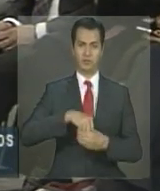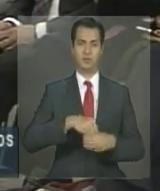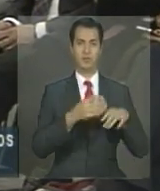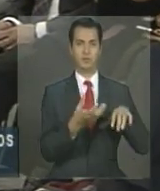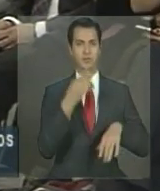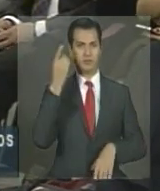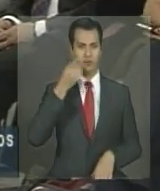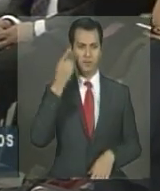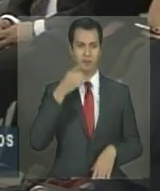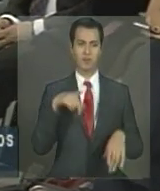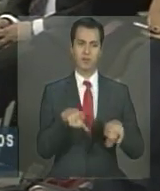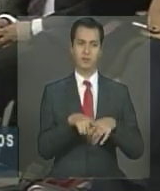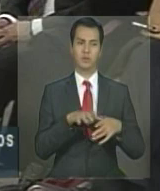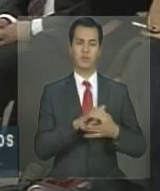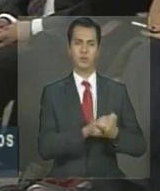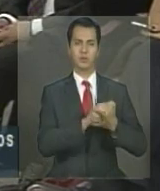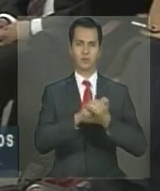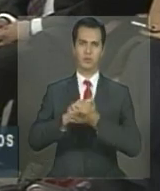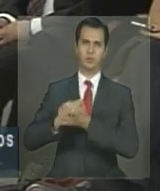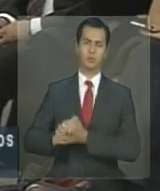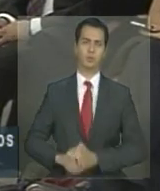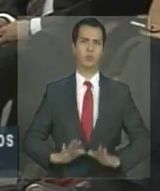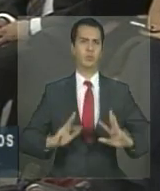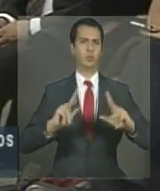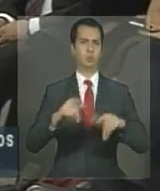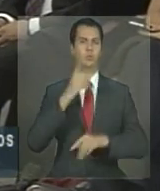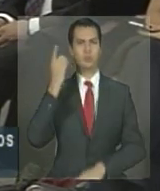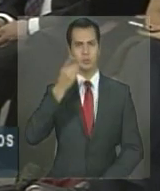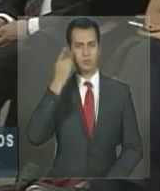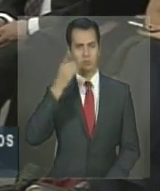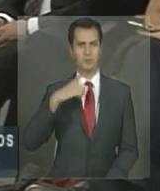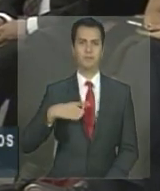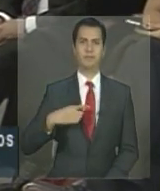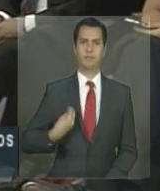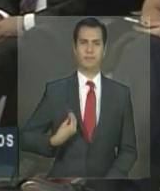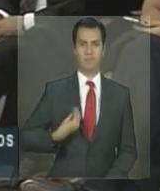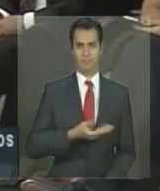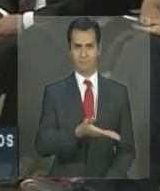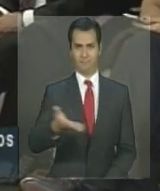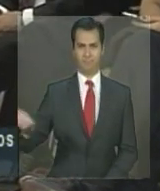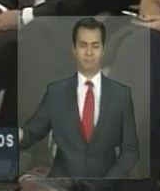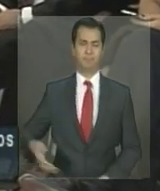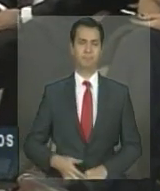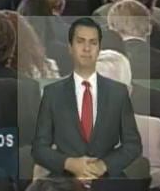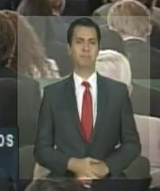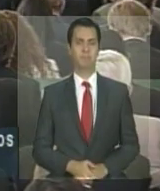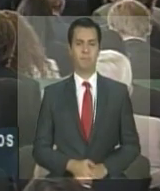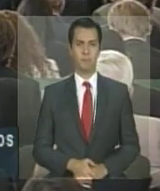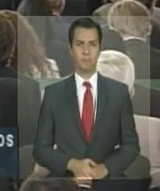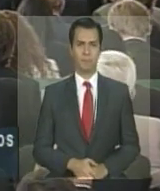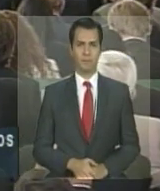quem cumprimento todos os deputados e deputadas federais aqui presentes.